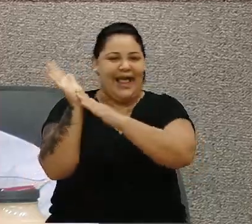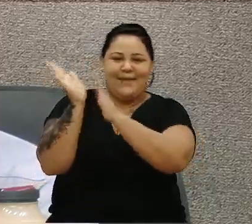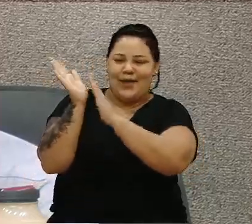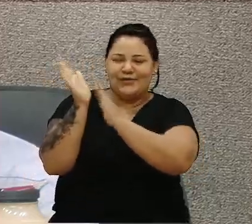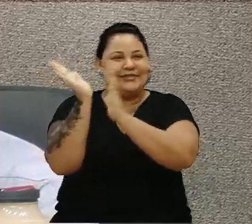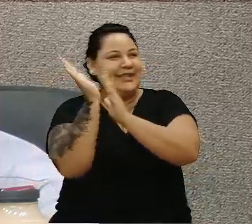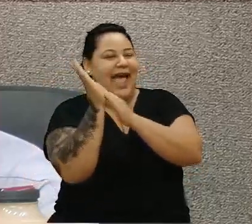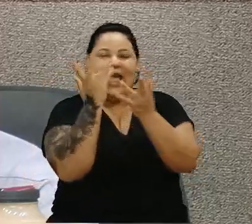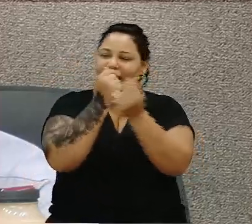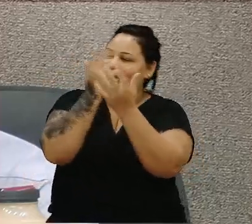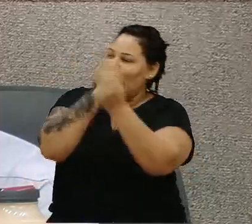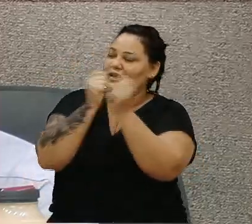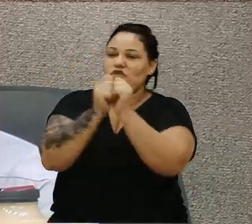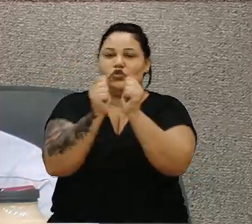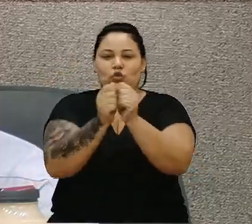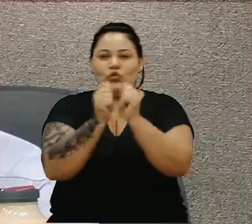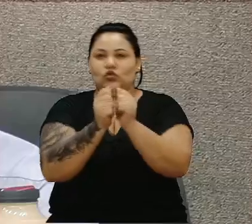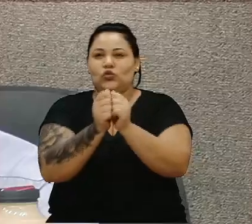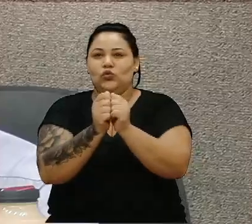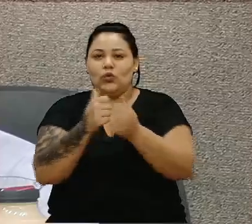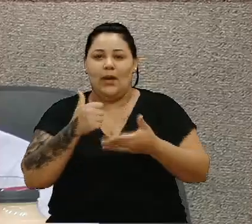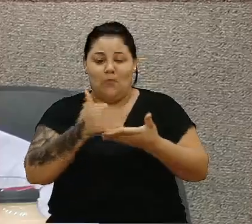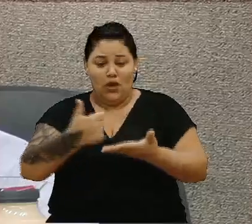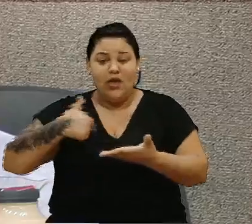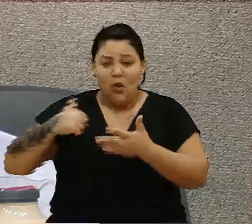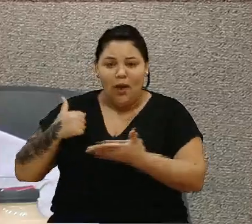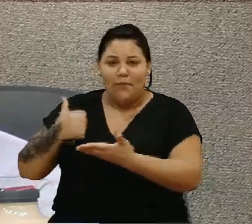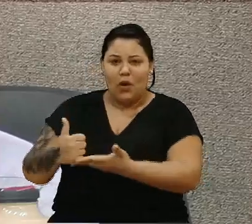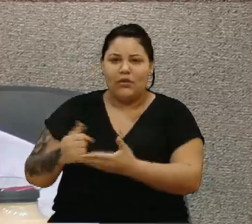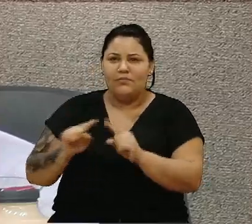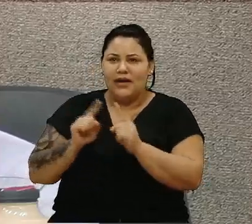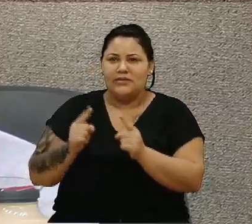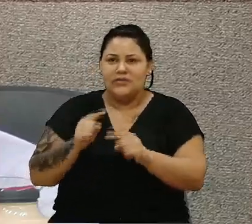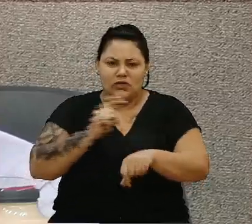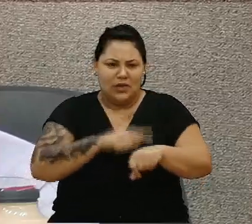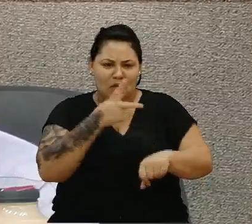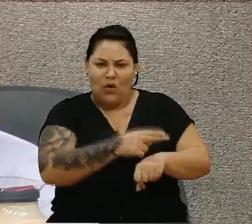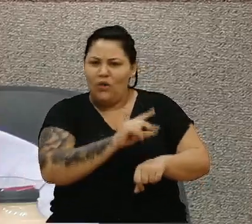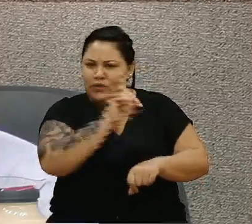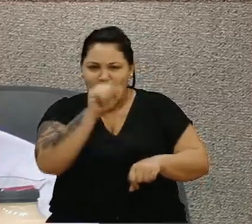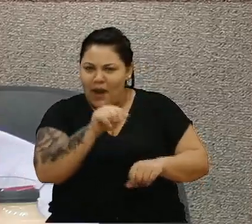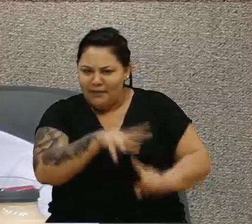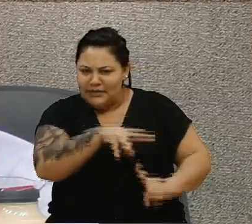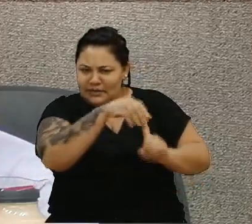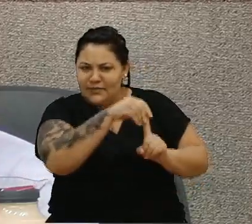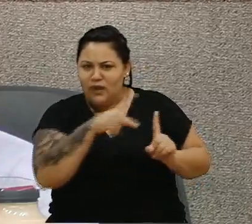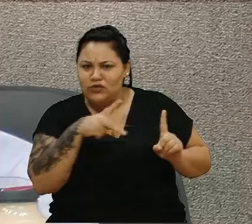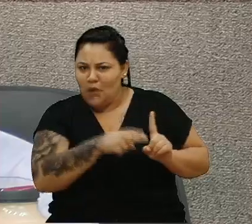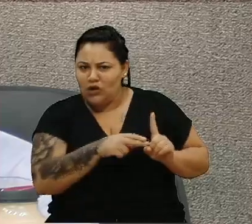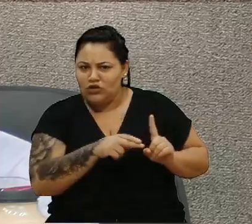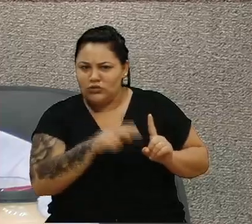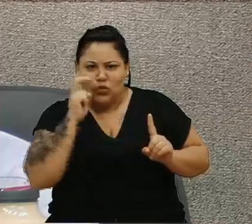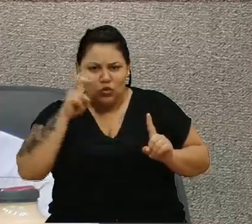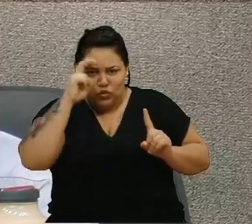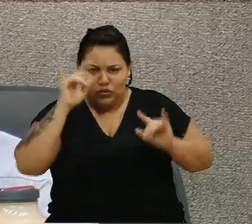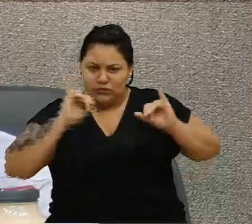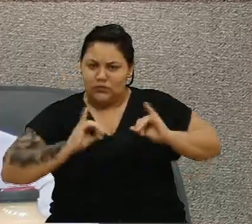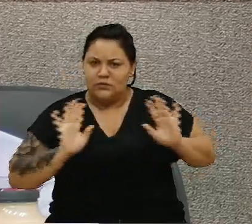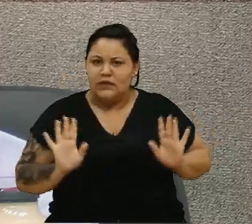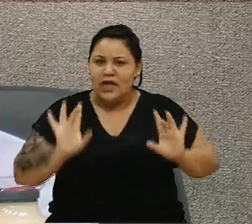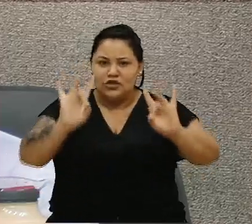que estamos com eles, assim como eu estou, mas ao mesmo tempo a prioridade não é o esporte, a cultura e o lazer. É só